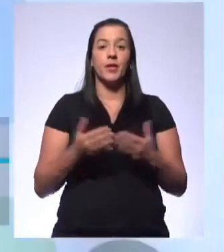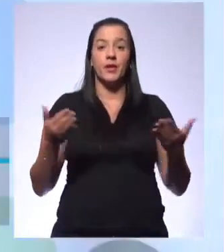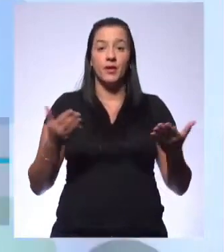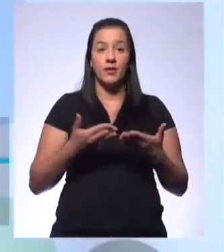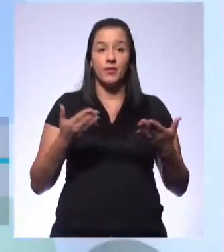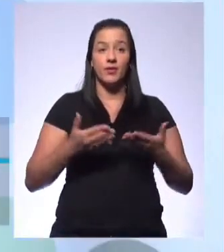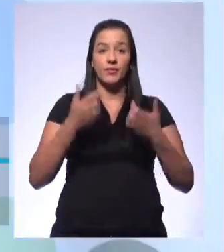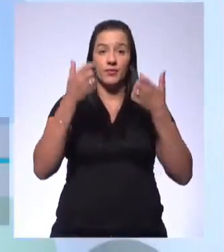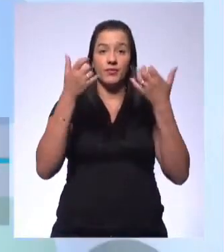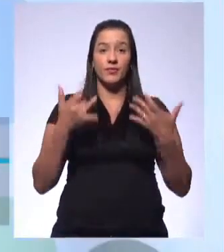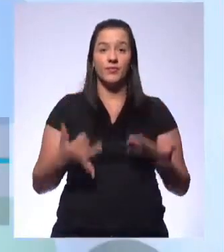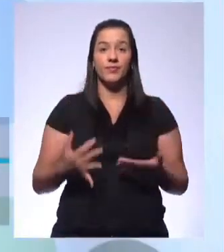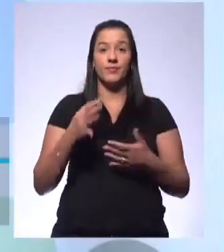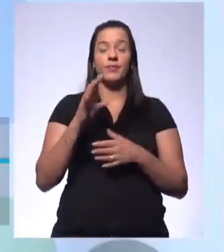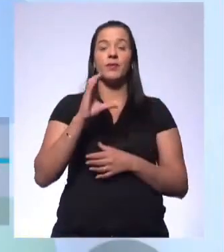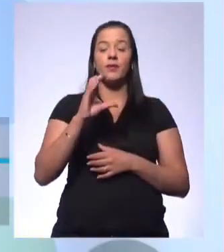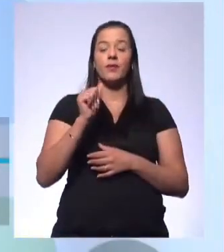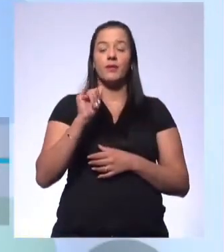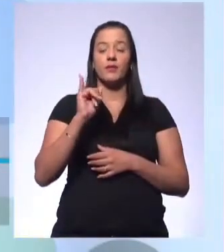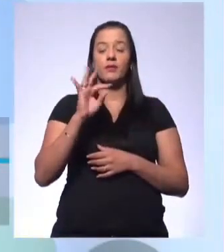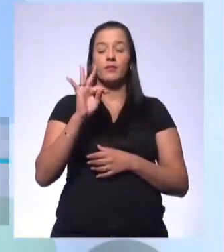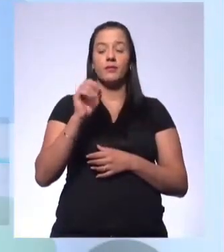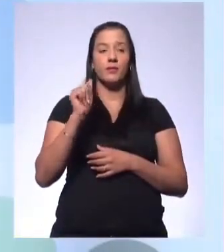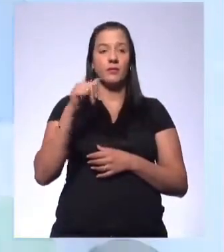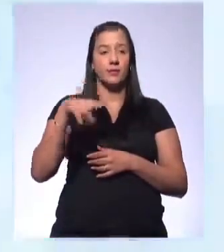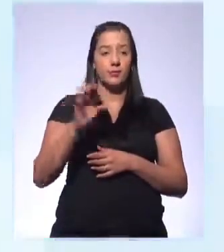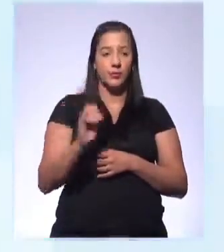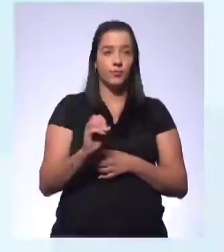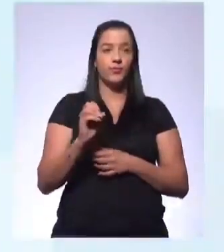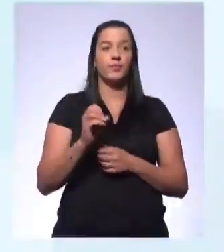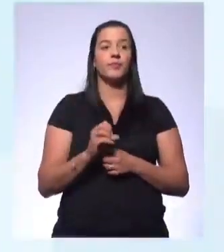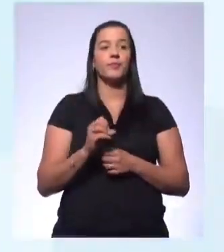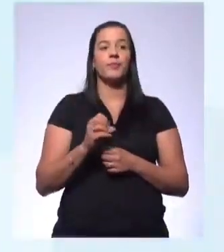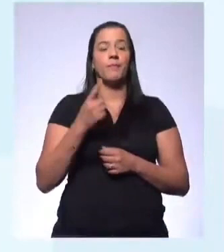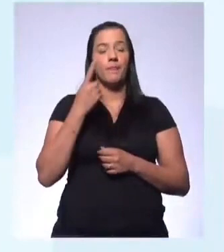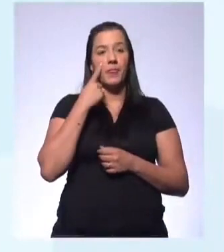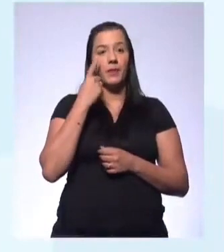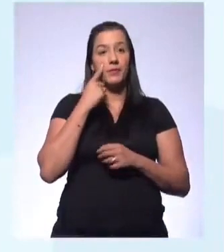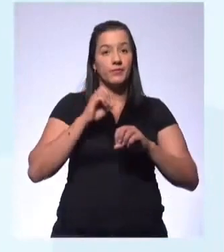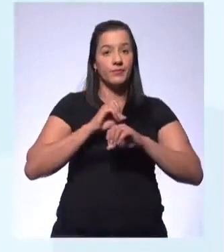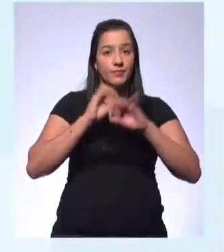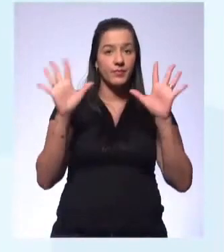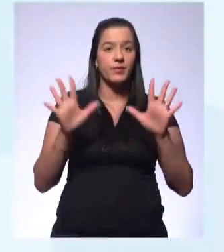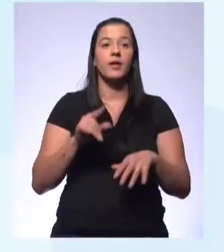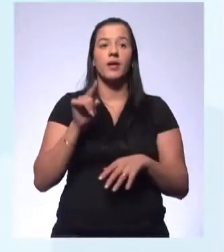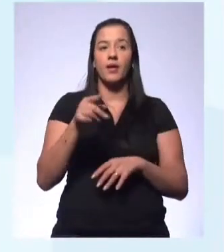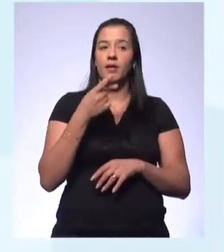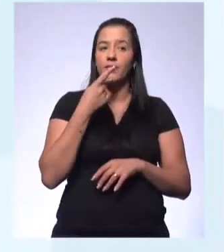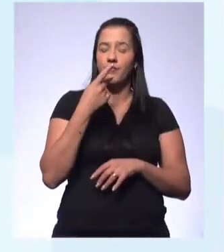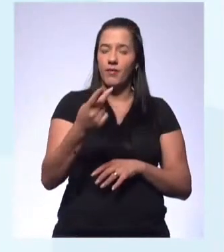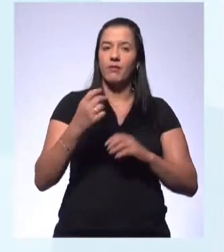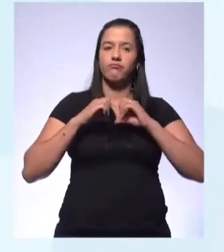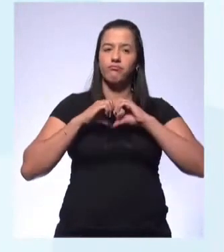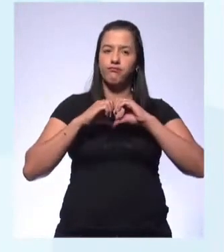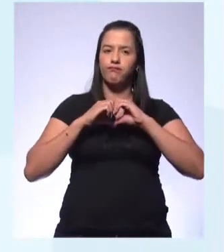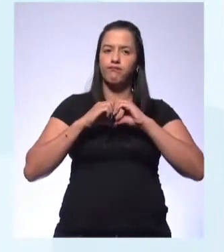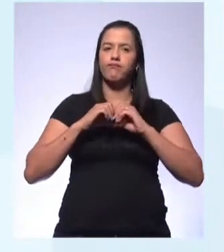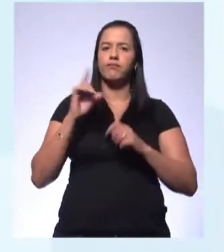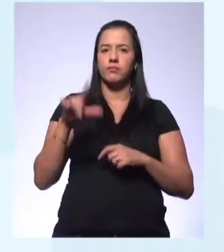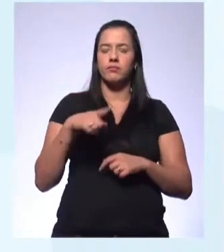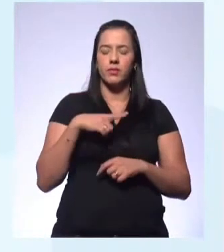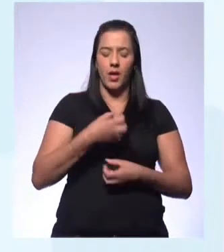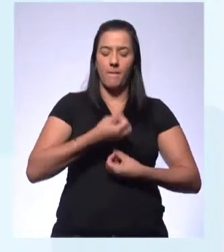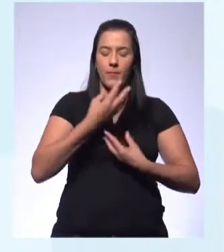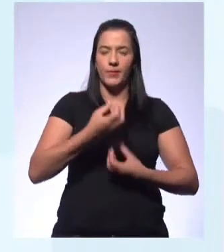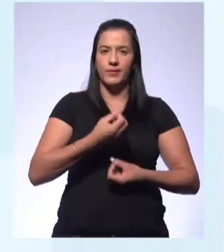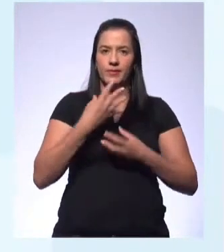explicar um pouquinho de Caetano da Costa Alegre, porque a gente tem dois poemas hoje. Acho que ficou claro agora que ele é sim um poeta romântico, tem influência. Lembra da